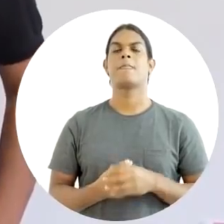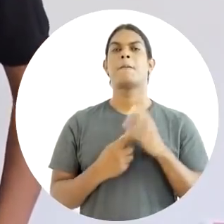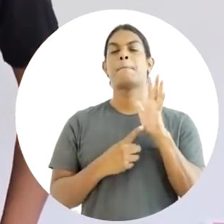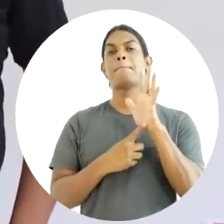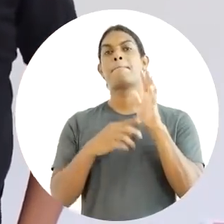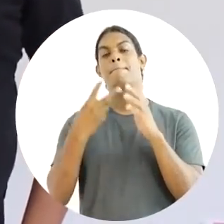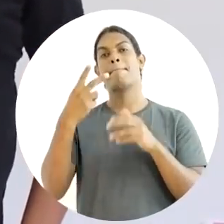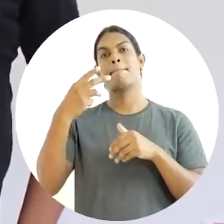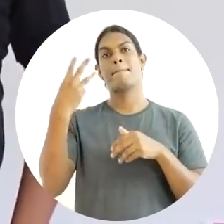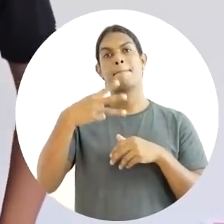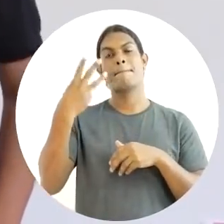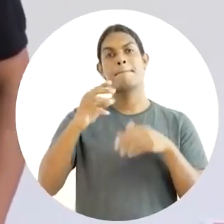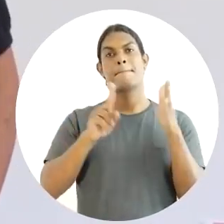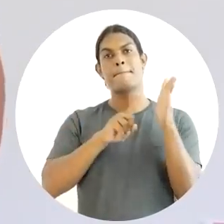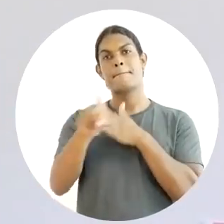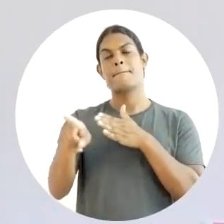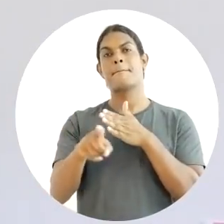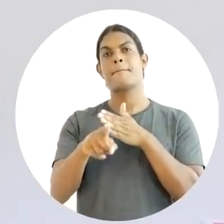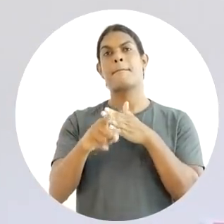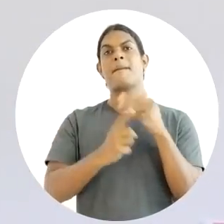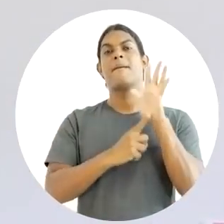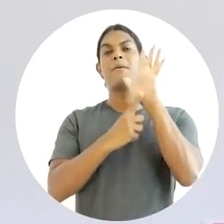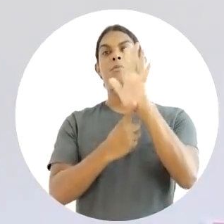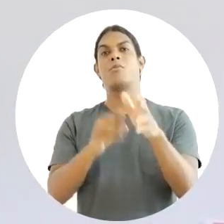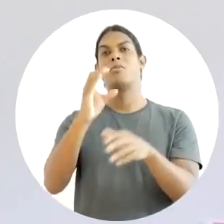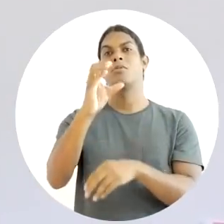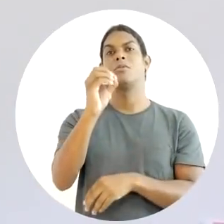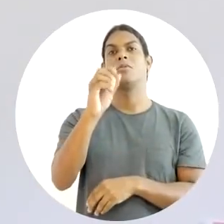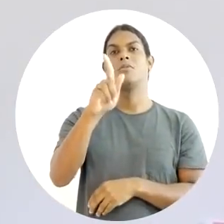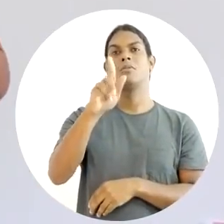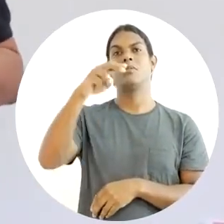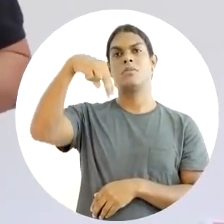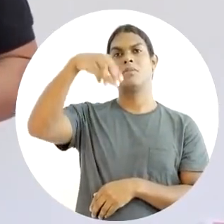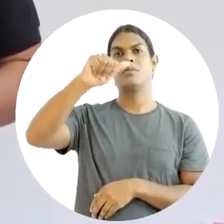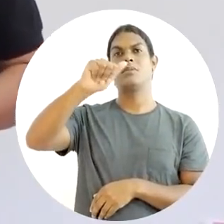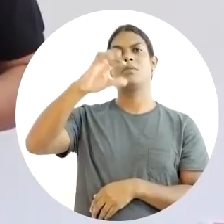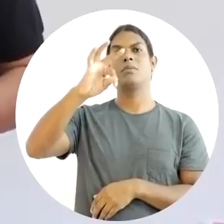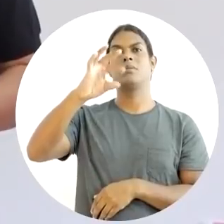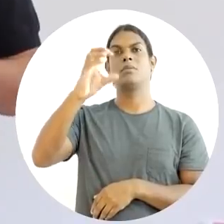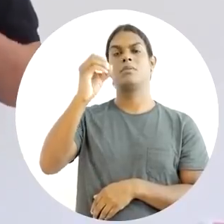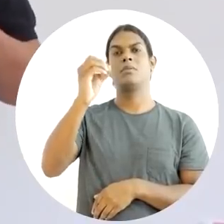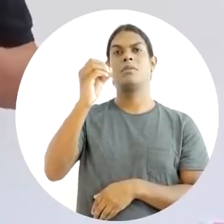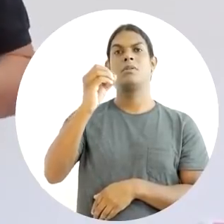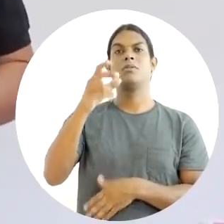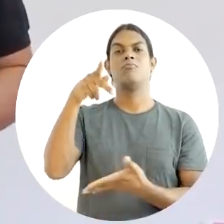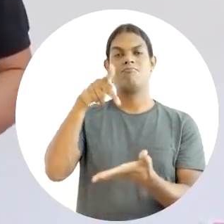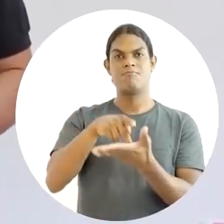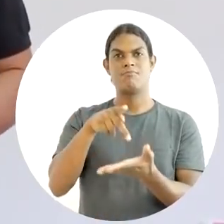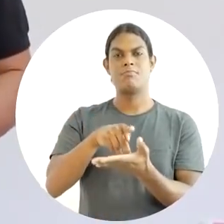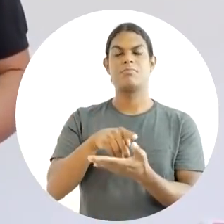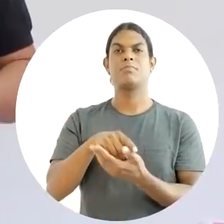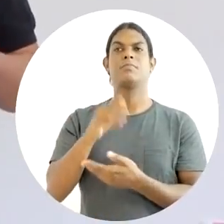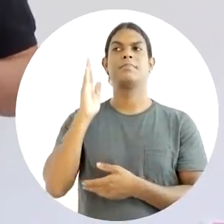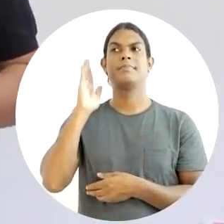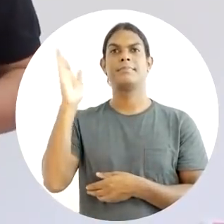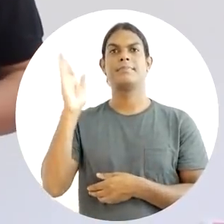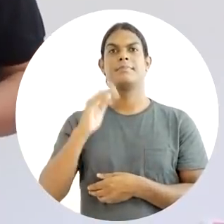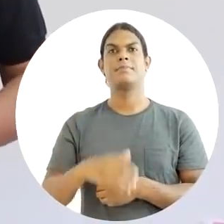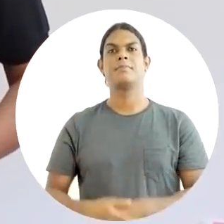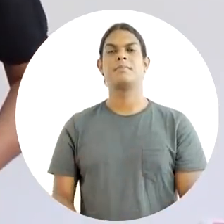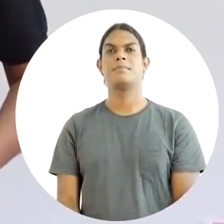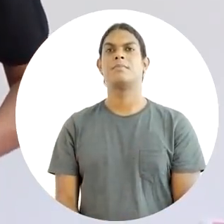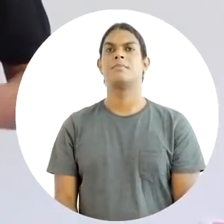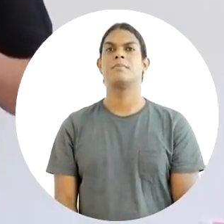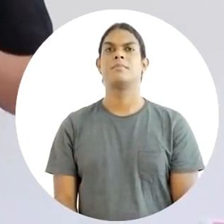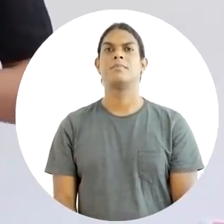verdadeiro, né? Então, verdadeiro, a gente tem vários nesse texto. Nós temos electrical, electricity,